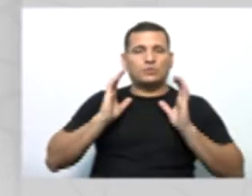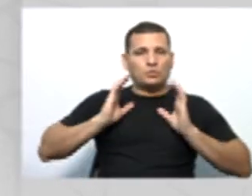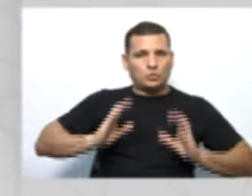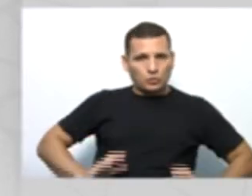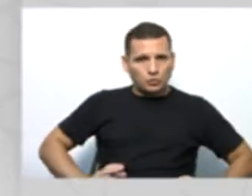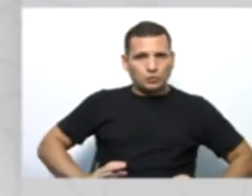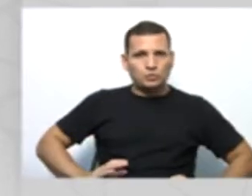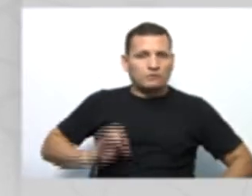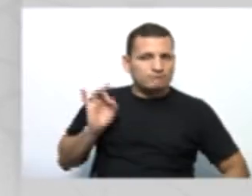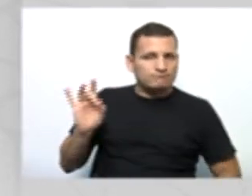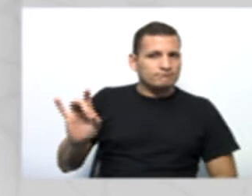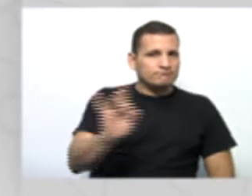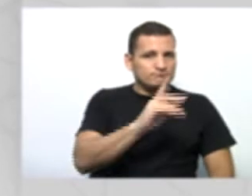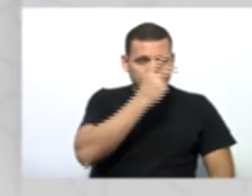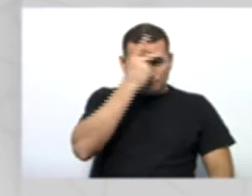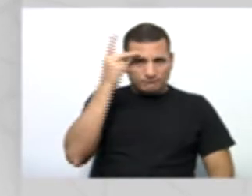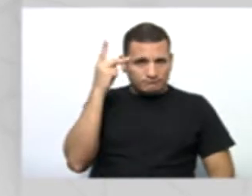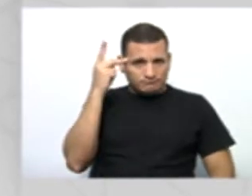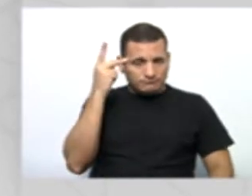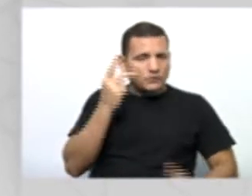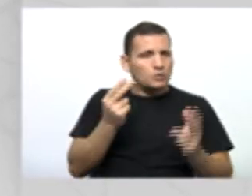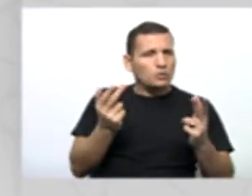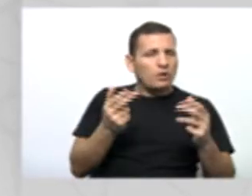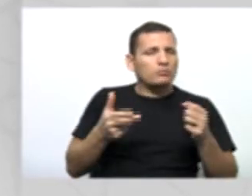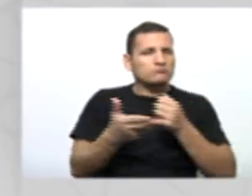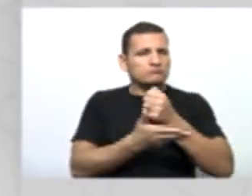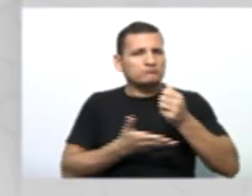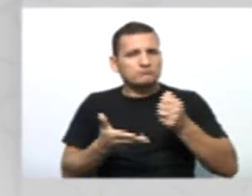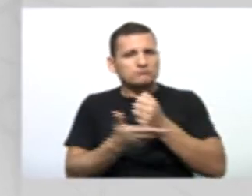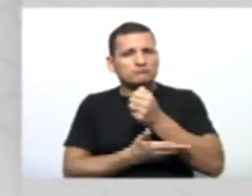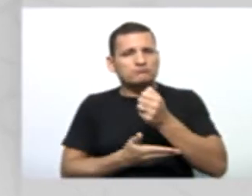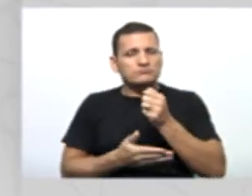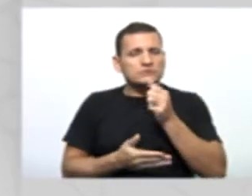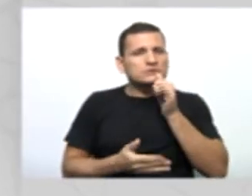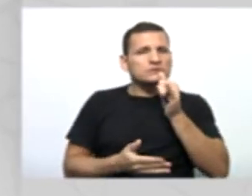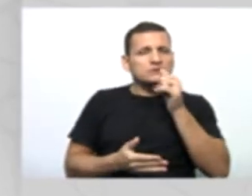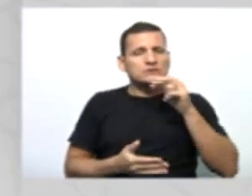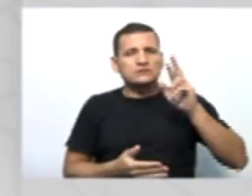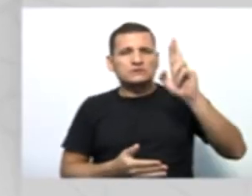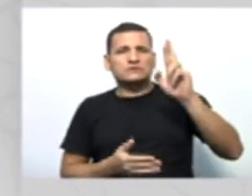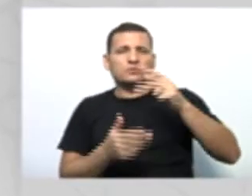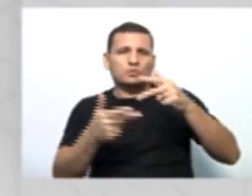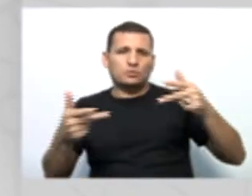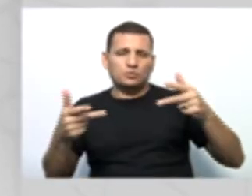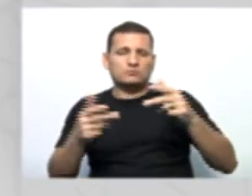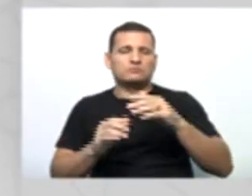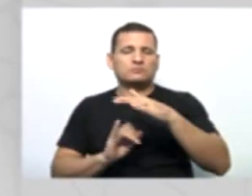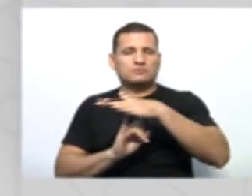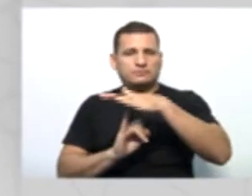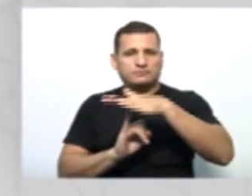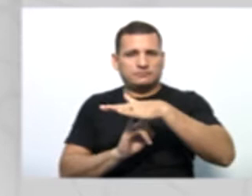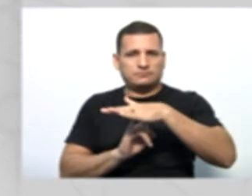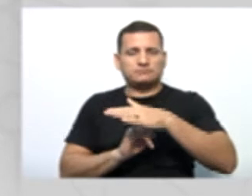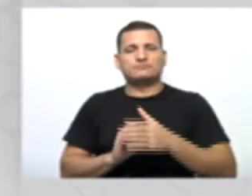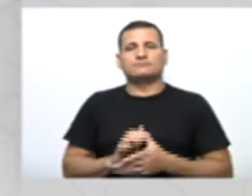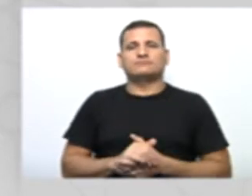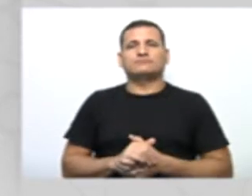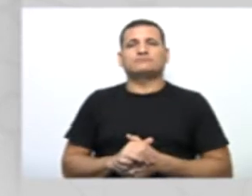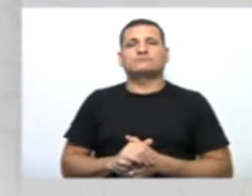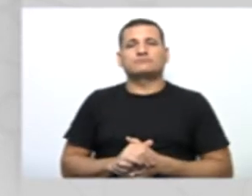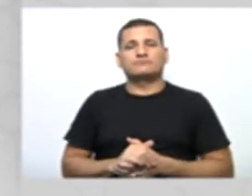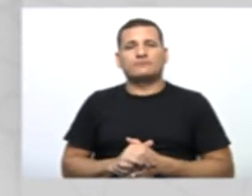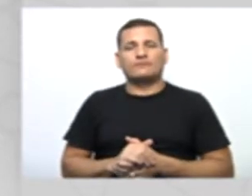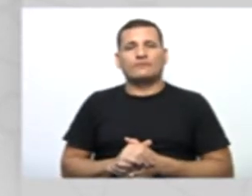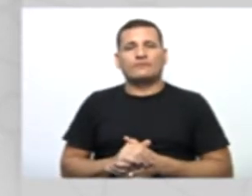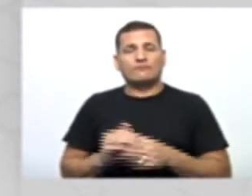individual, assim como são os fundamentos da tomada de decisão das organizações. Valores são